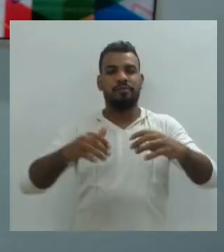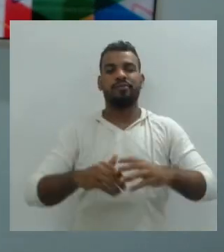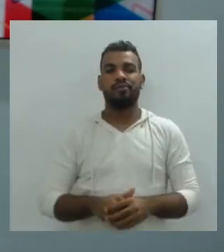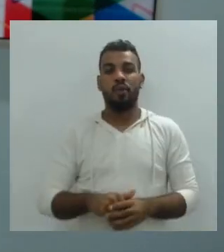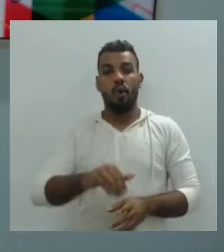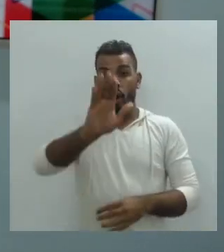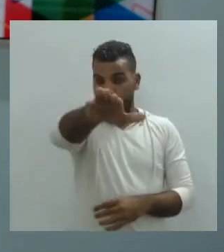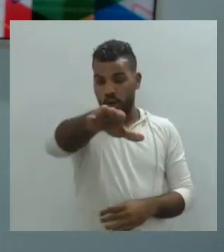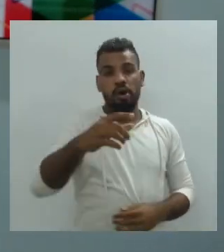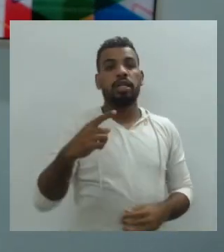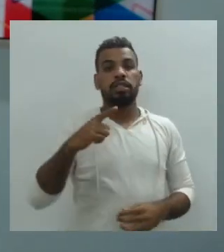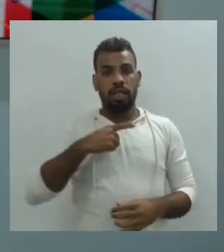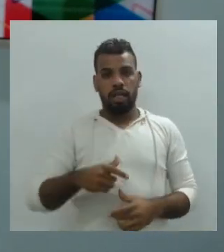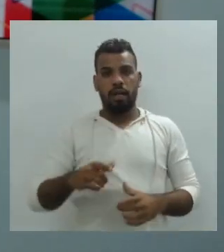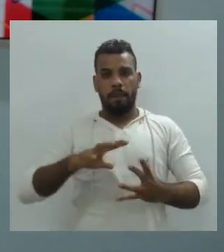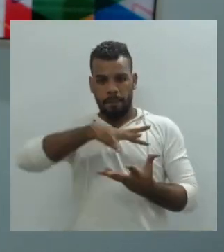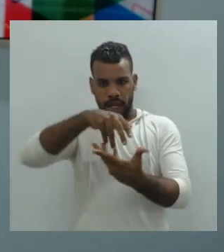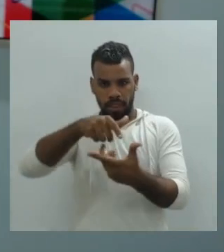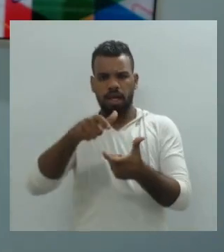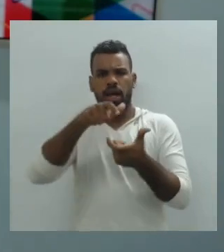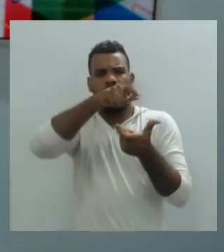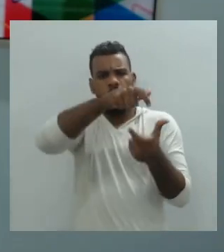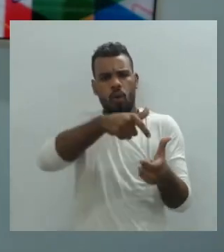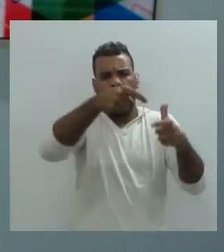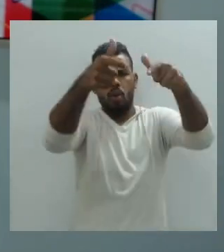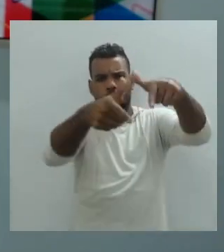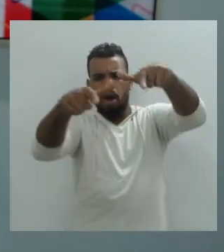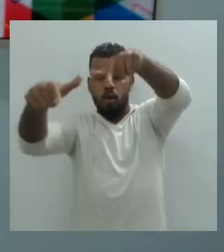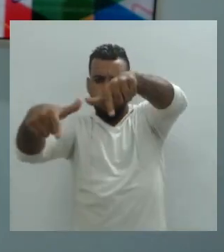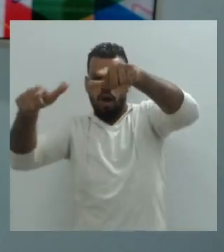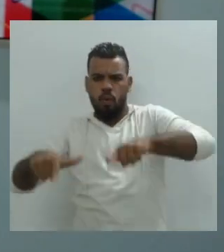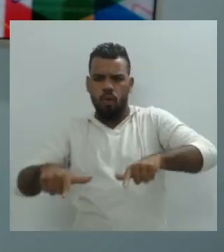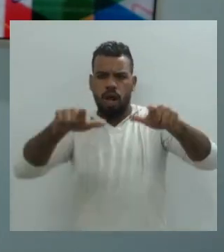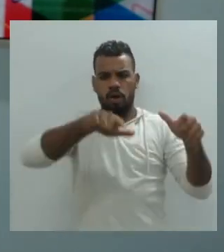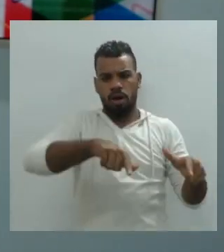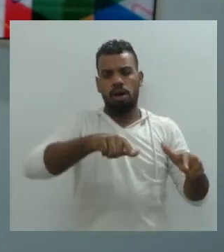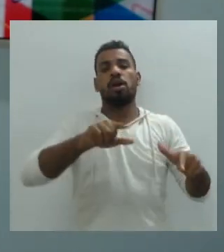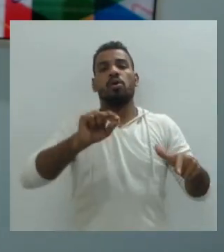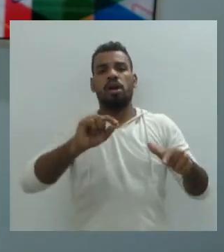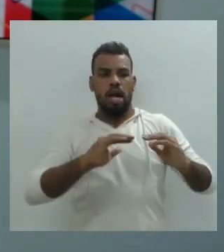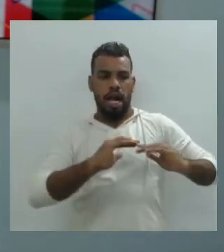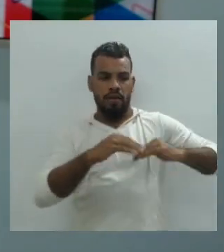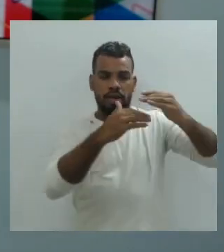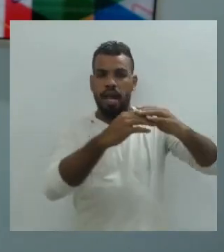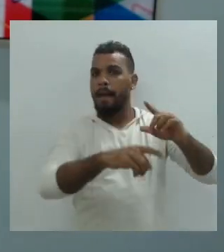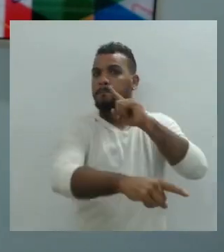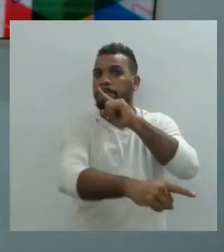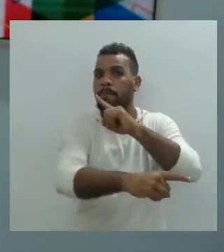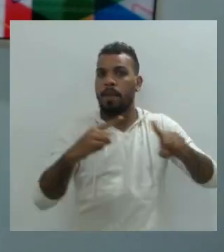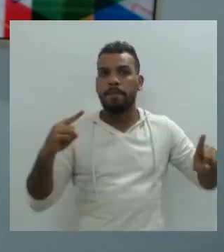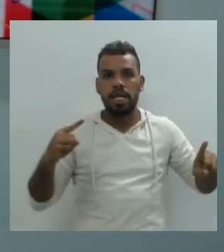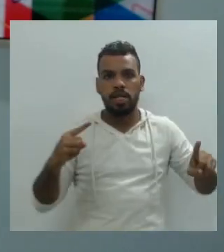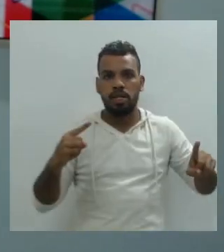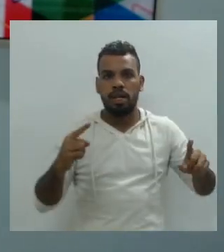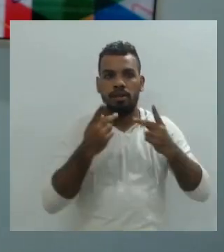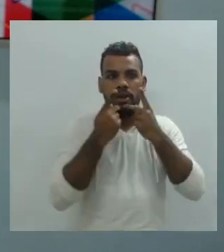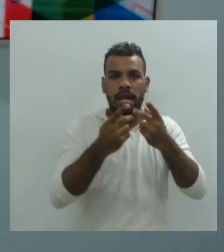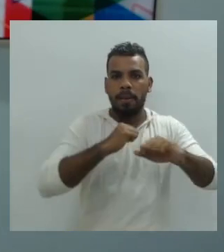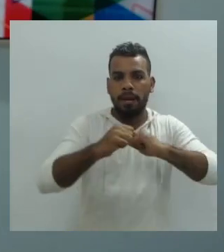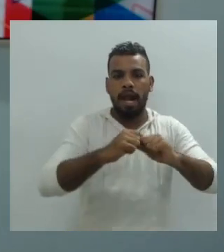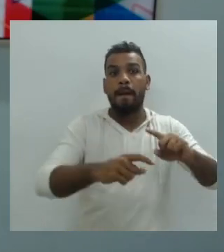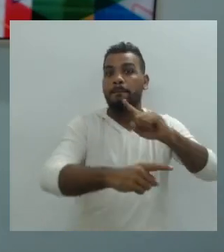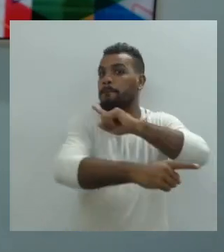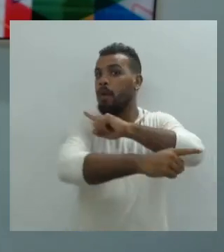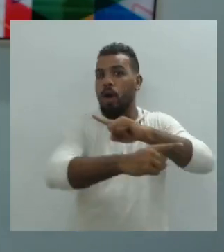existem locais no planeta onde o evolucionismo é proibido até de ser